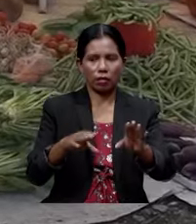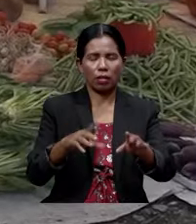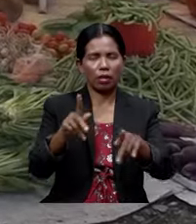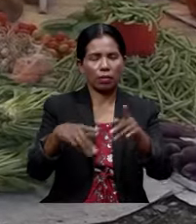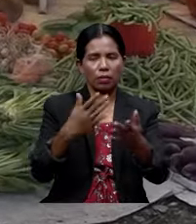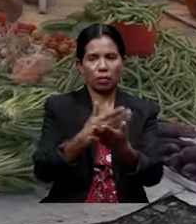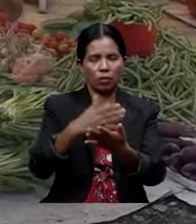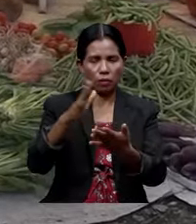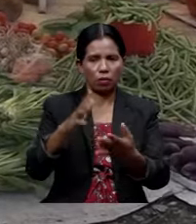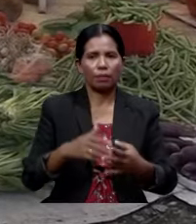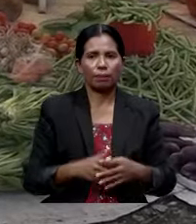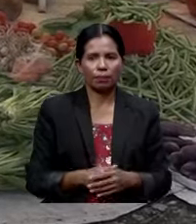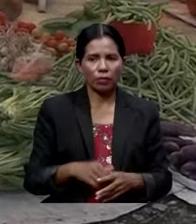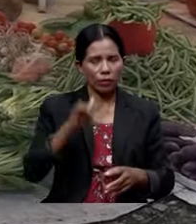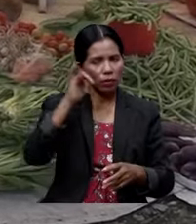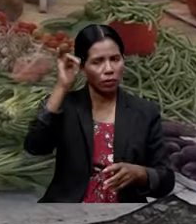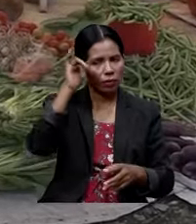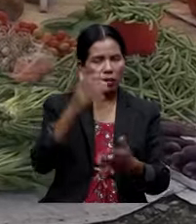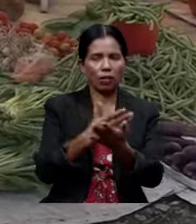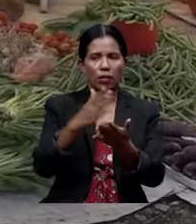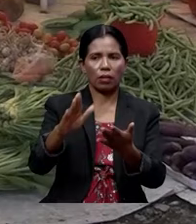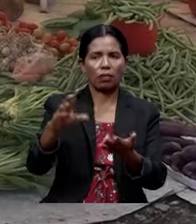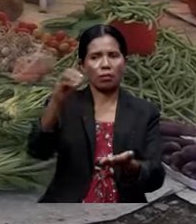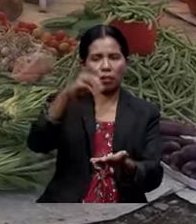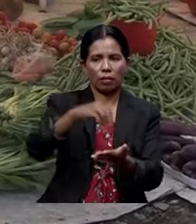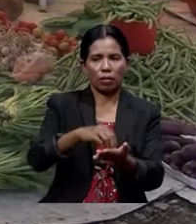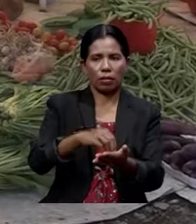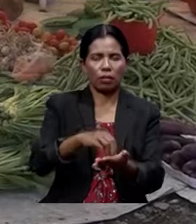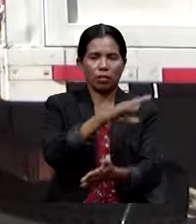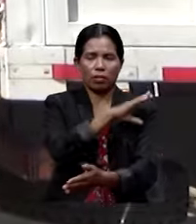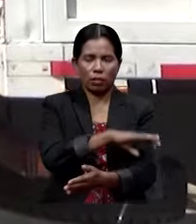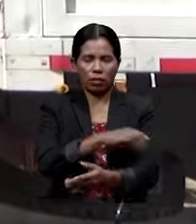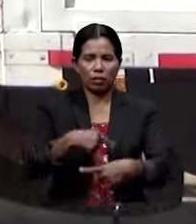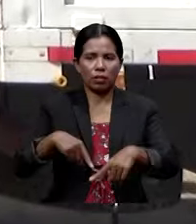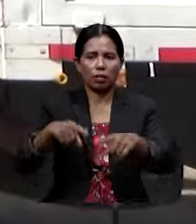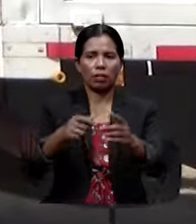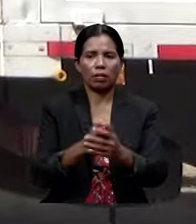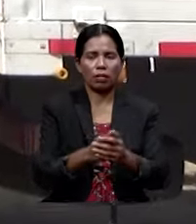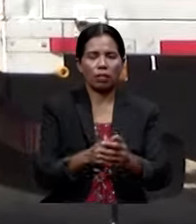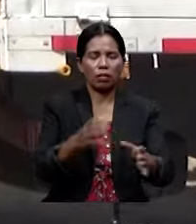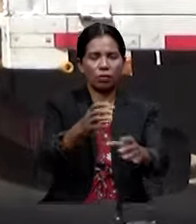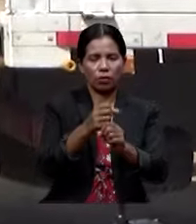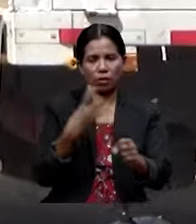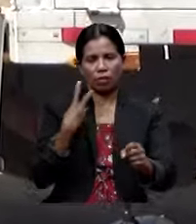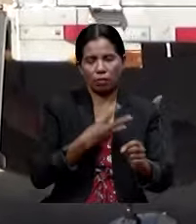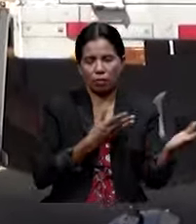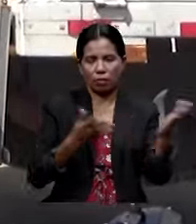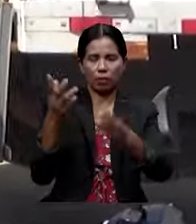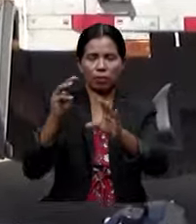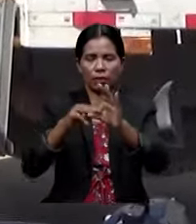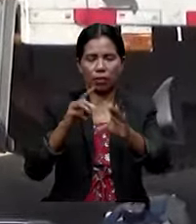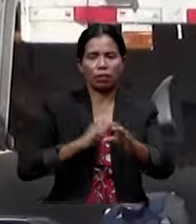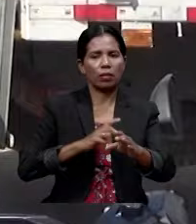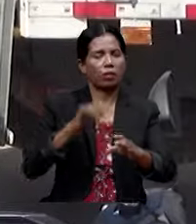hola. Kalau saya pun bawa sosa fali, lor mi hatu, langsung si kurang serba, lor kira sama saya mai. Kalau saya tau fali